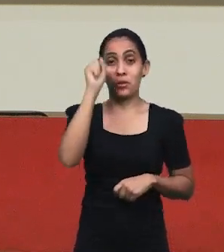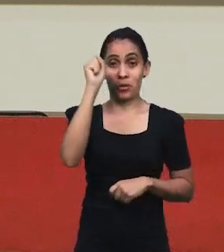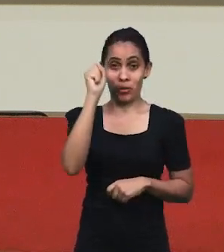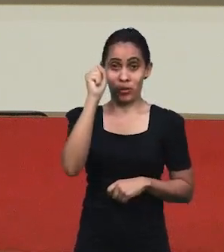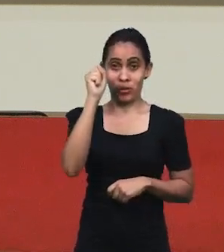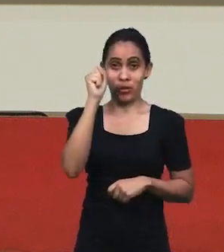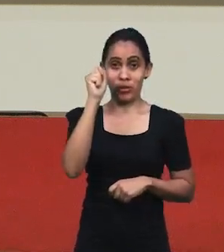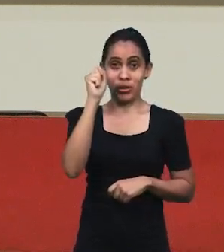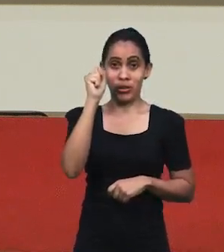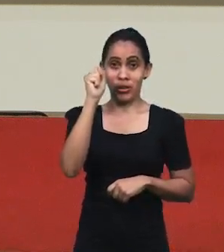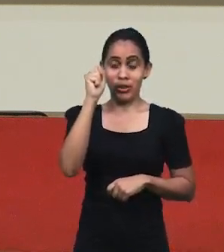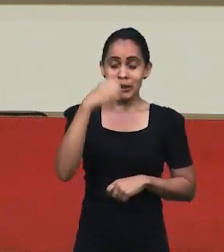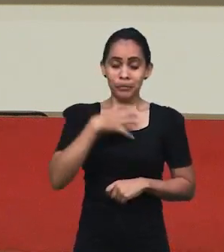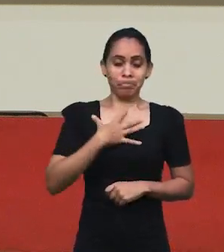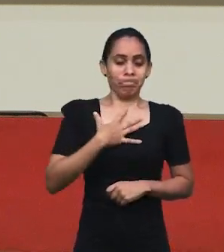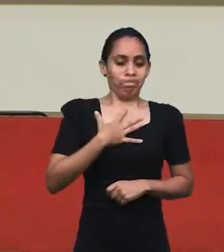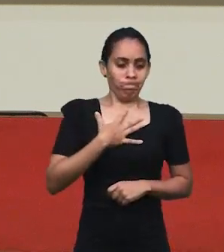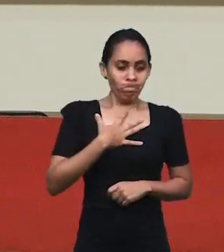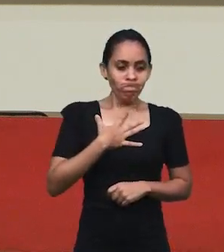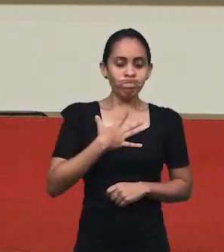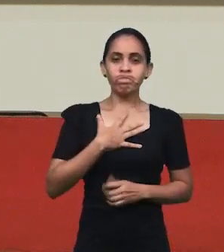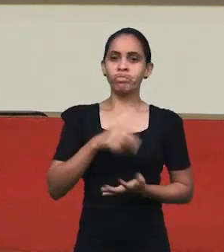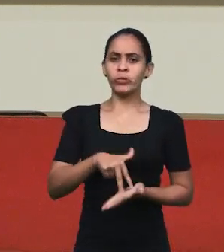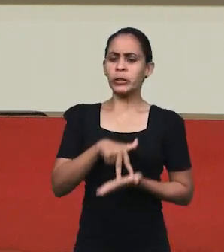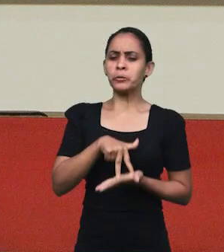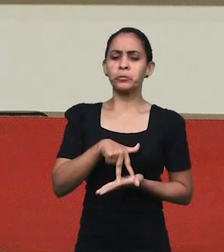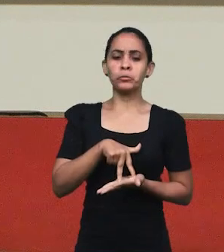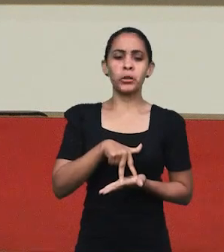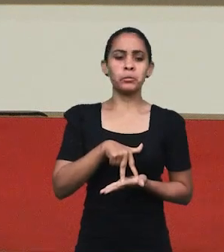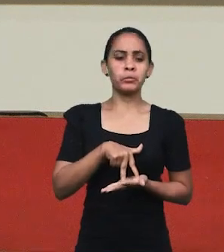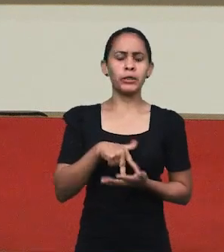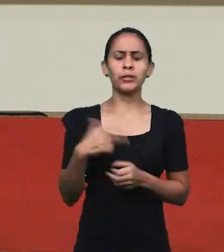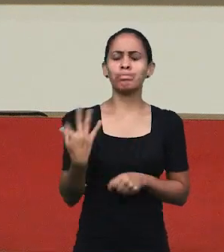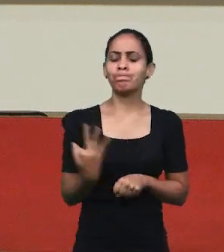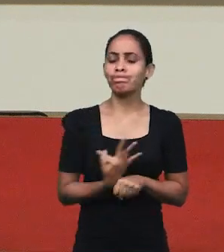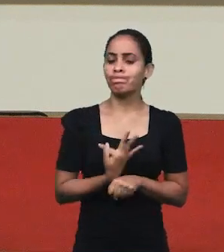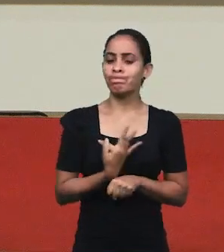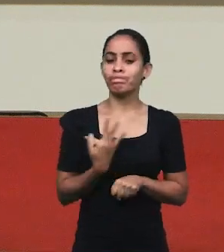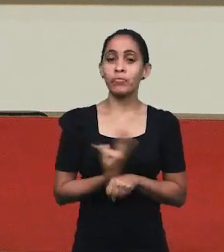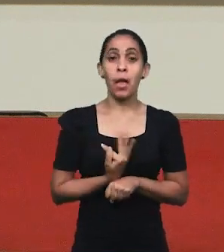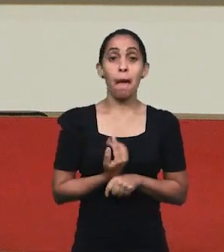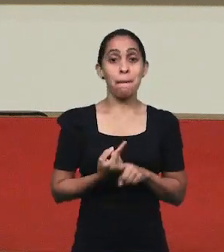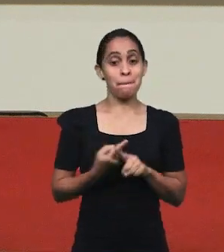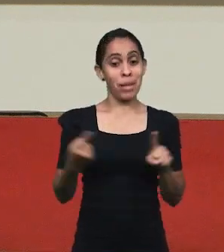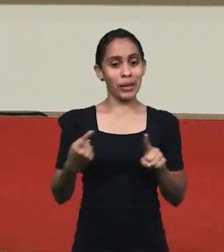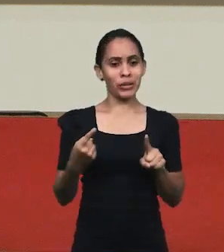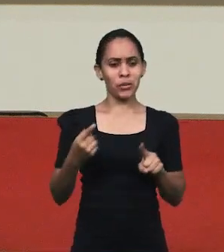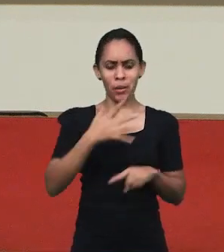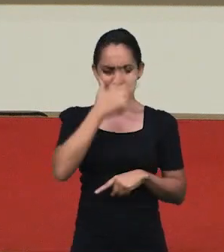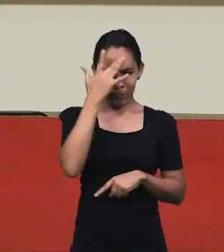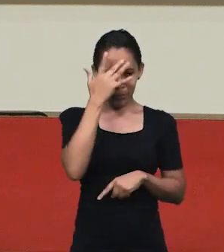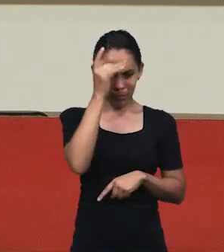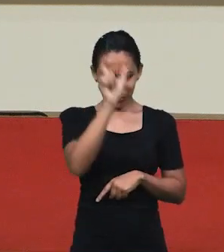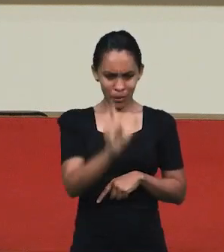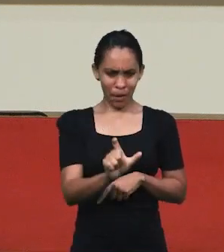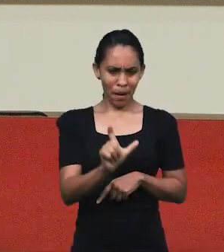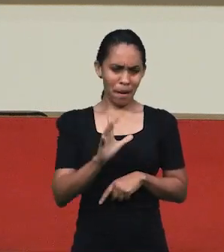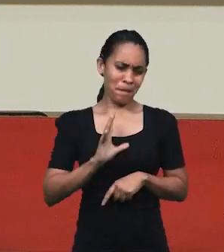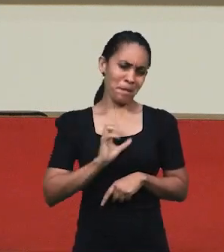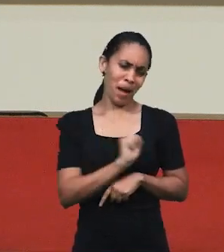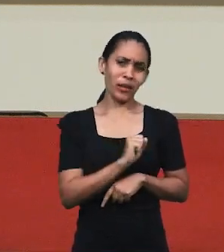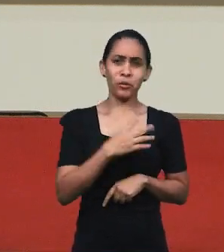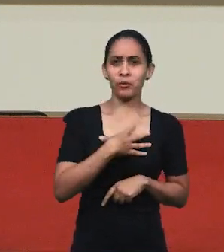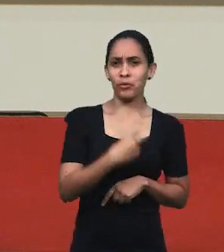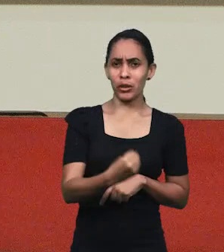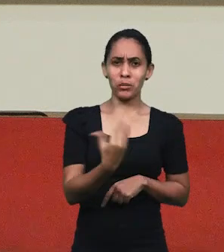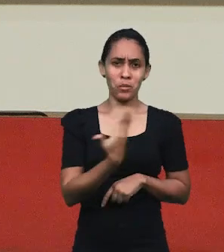ser fortes, e seguramos e suportamos, mas quando alguém muito querido vem,